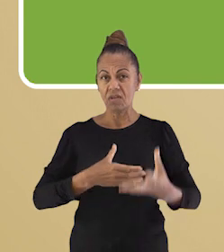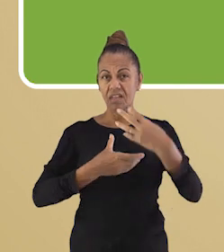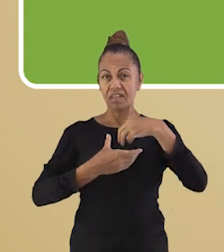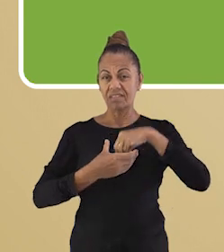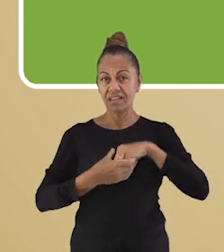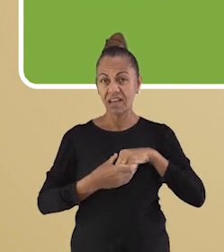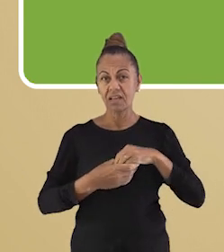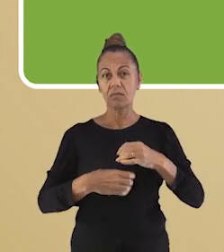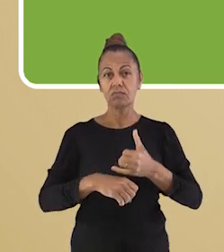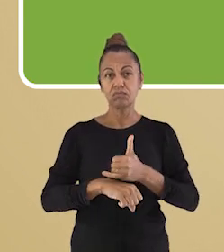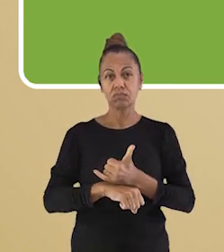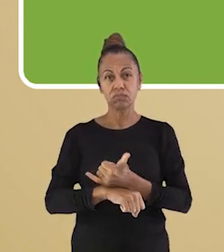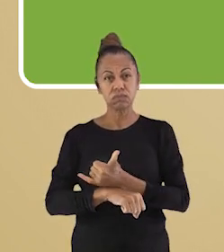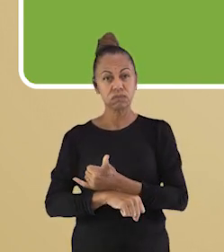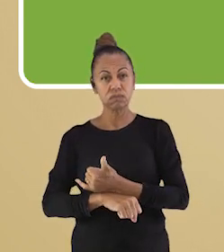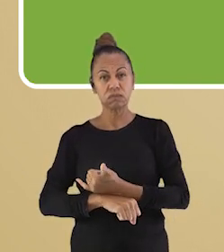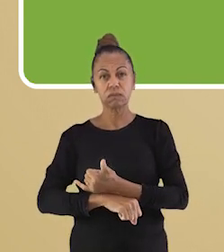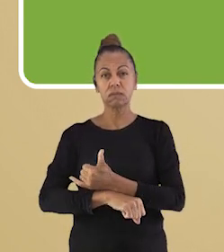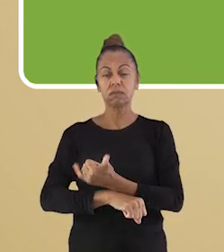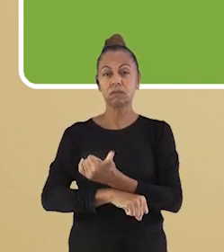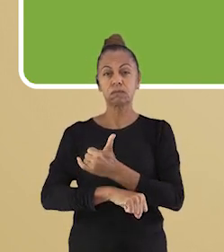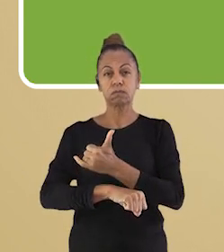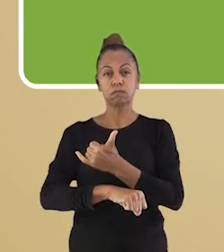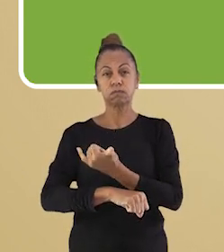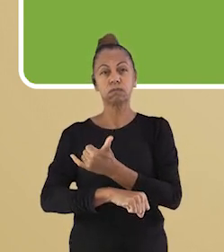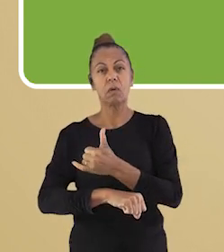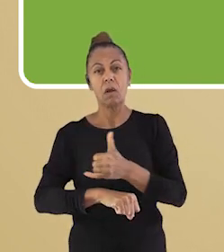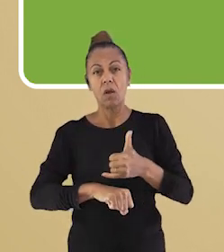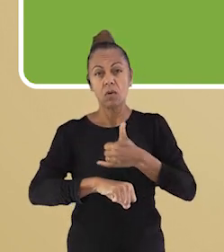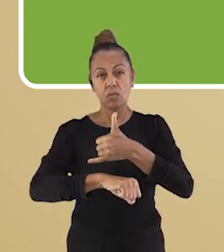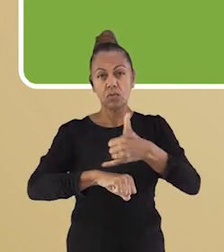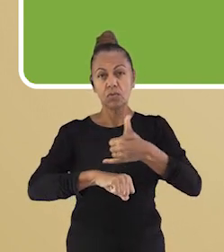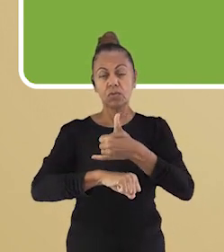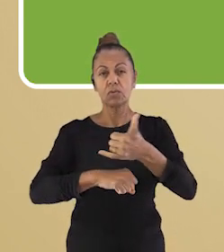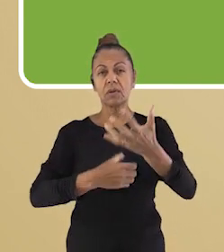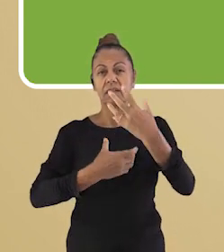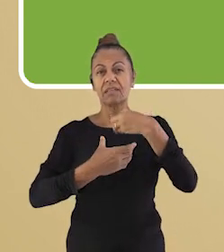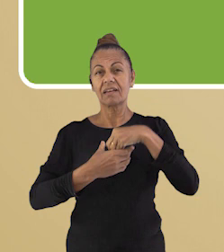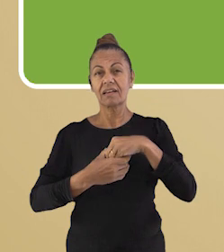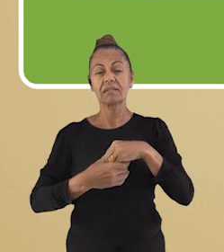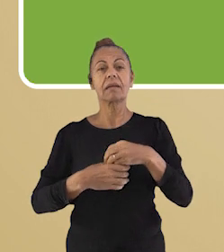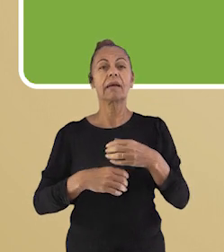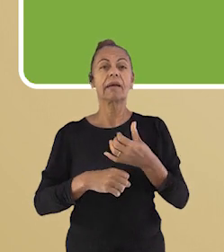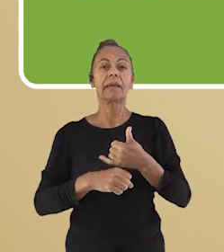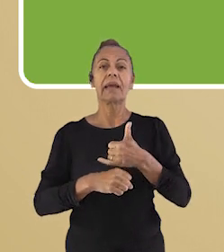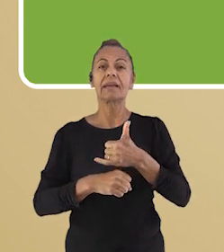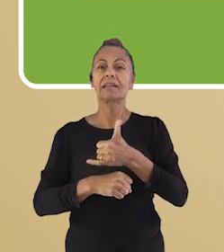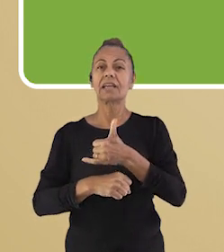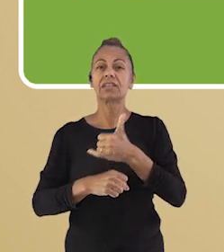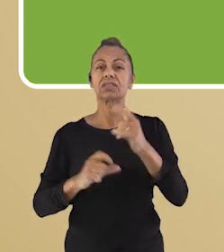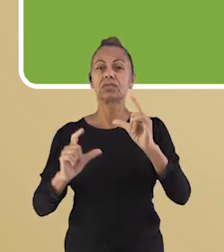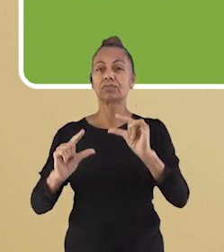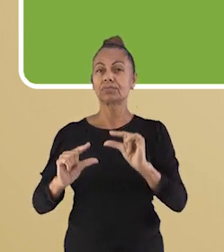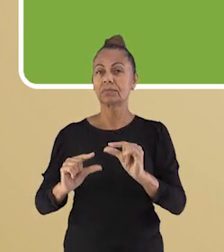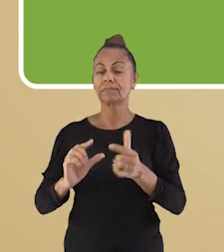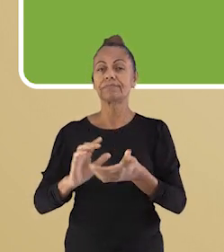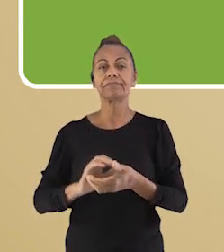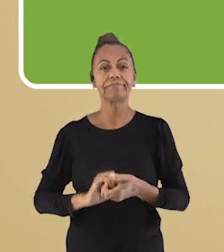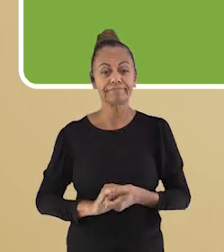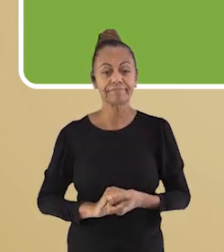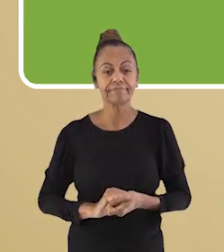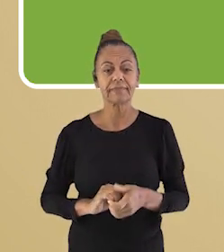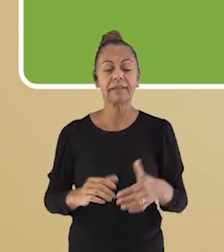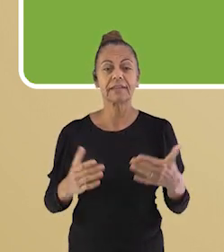resultado do armazenamento de gordura em excesso no corpo. Ocorre quando a quantidade de energia gasta pelo organismo